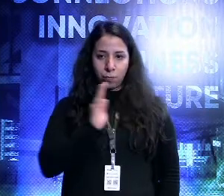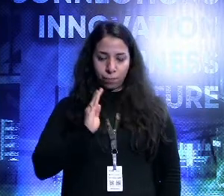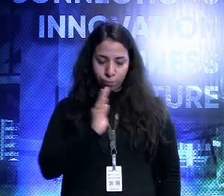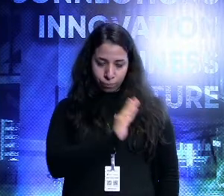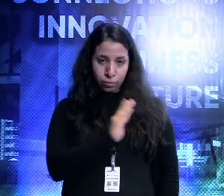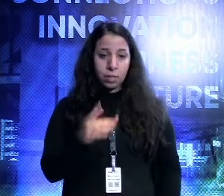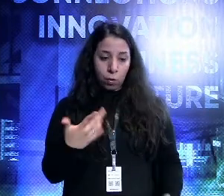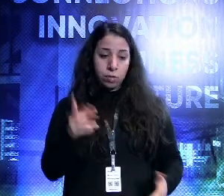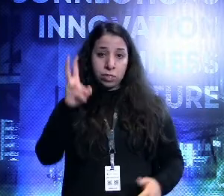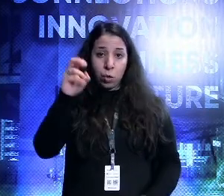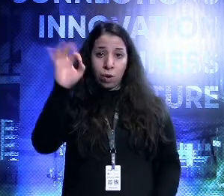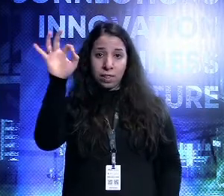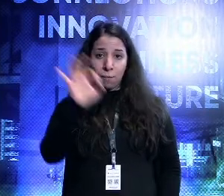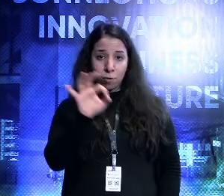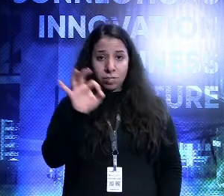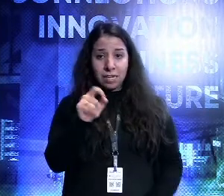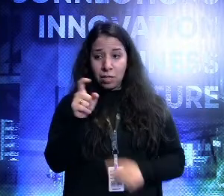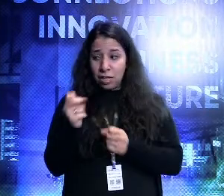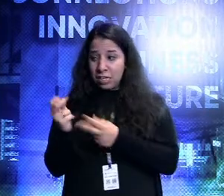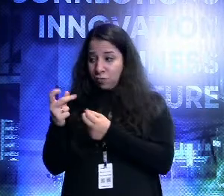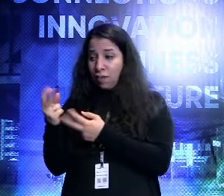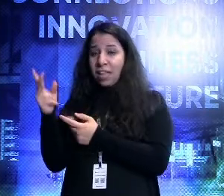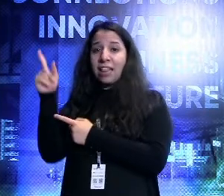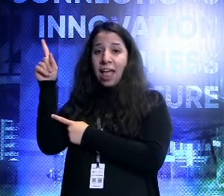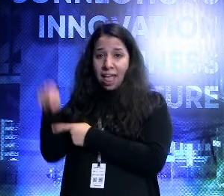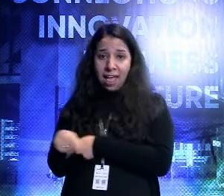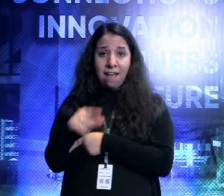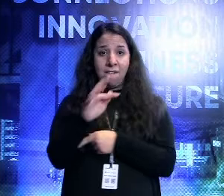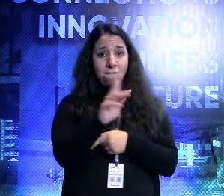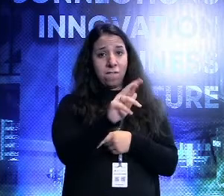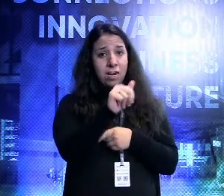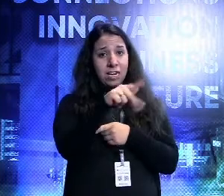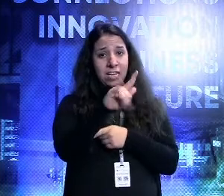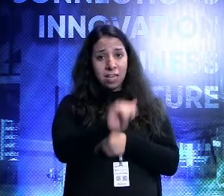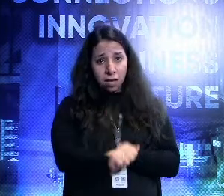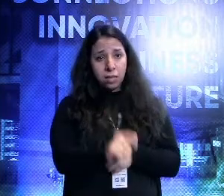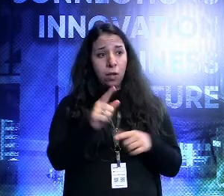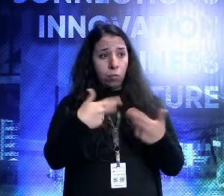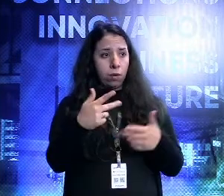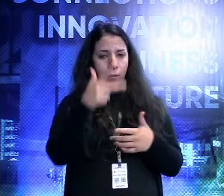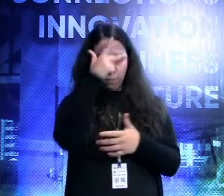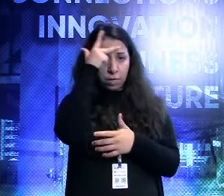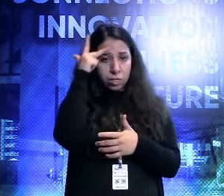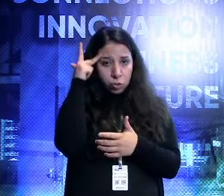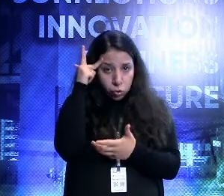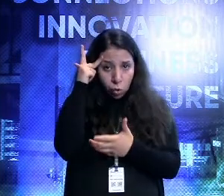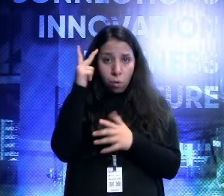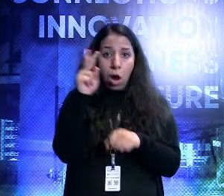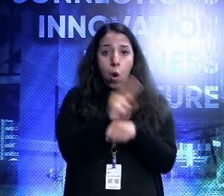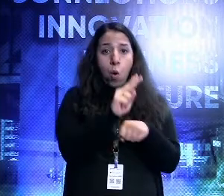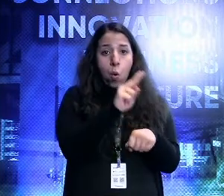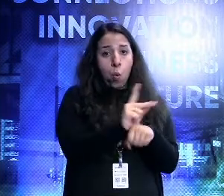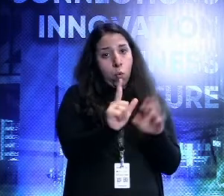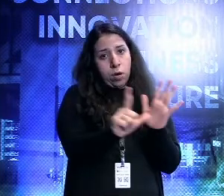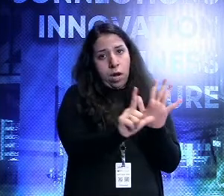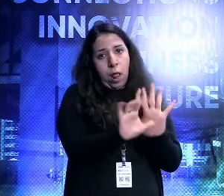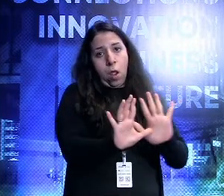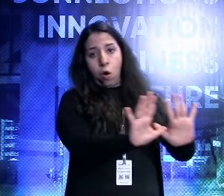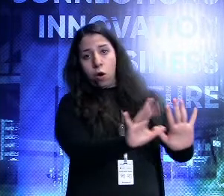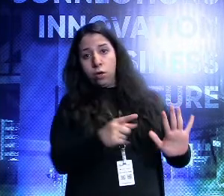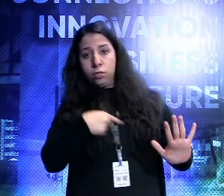hoje são entregues por franqueados, então a gente não opera, de fato, essas lojas. Então, tem muita coisa acontecendo para a integração de todas essas